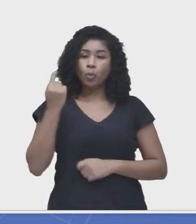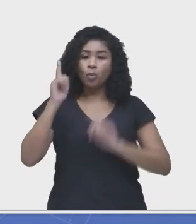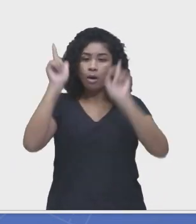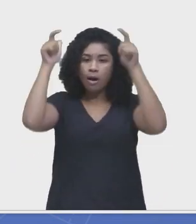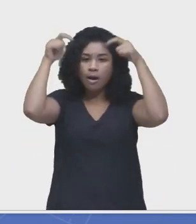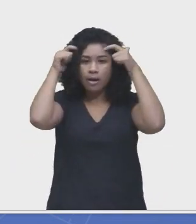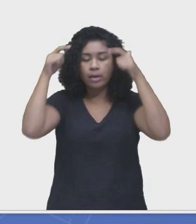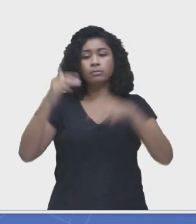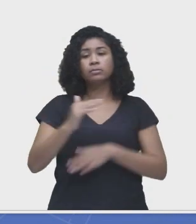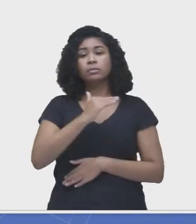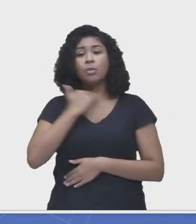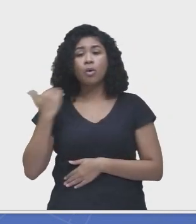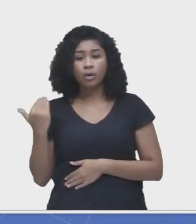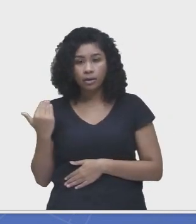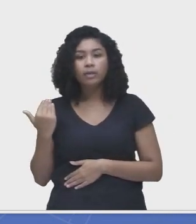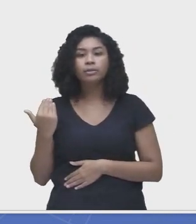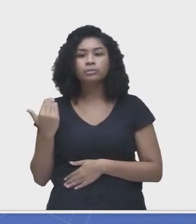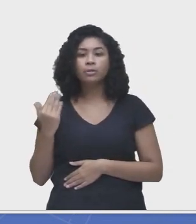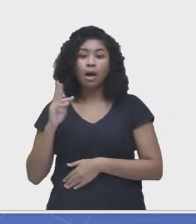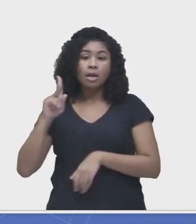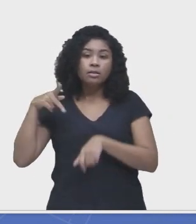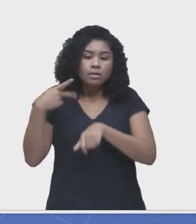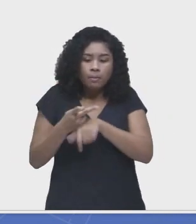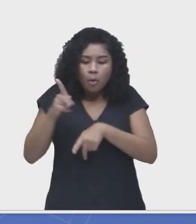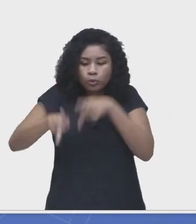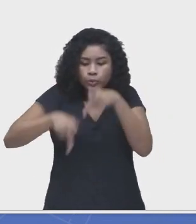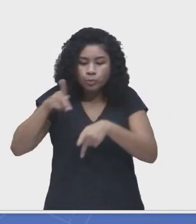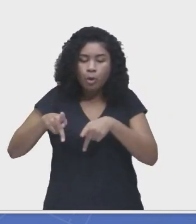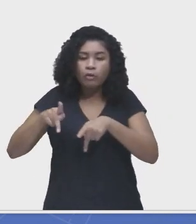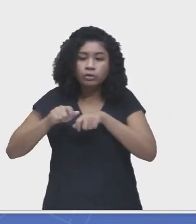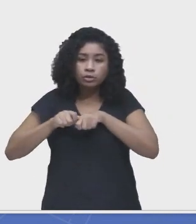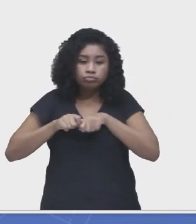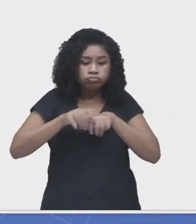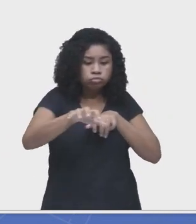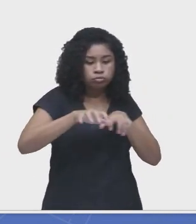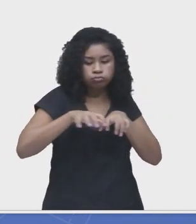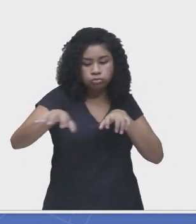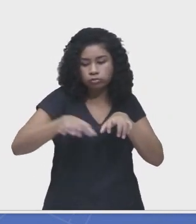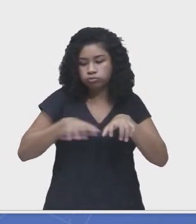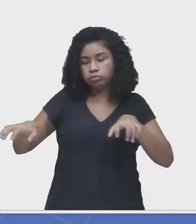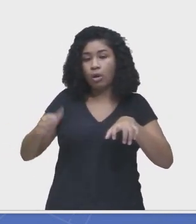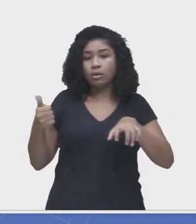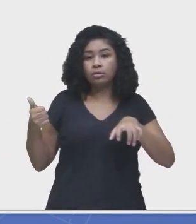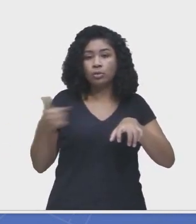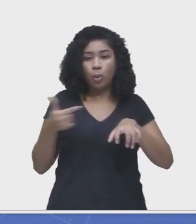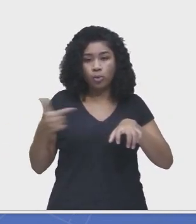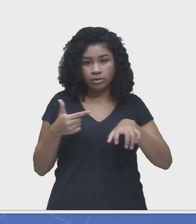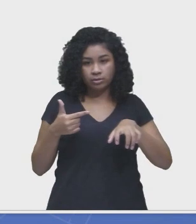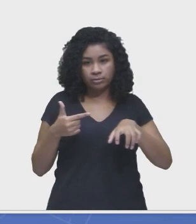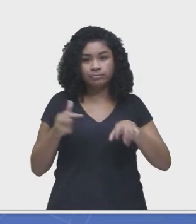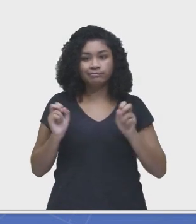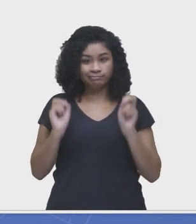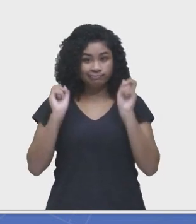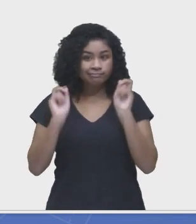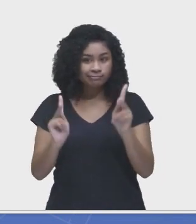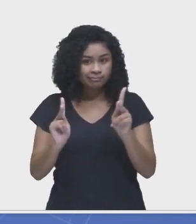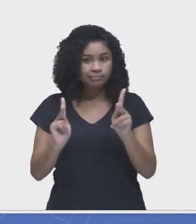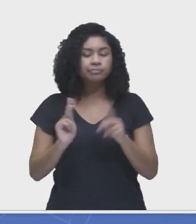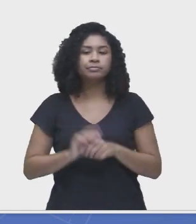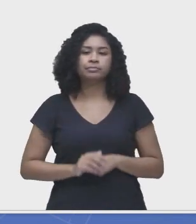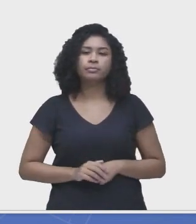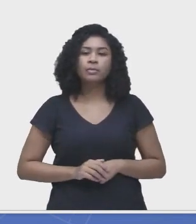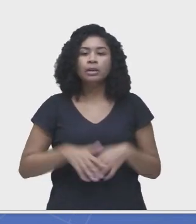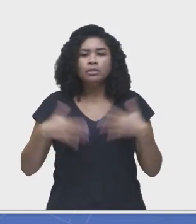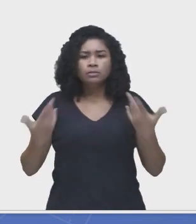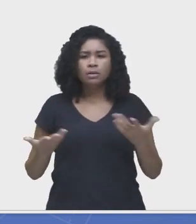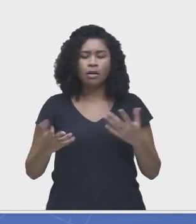10, que tornou-se Israel, e 2, que são chamados de judeus. Mas eles têm o mesmo contexto, Tá bom? Então, os hebreus, eles são